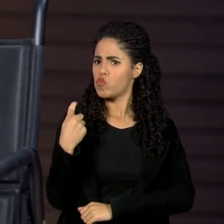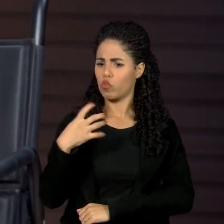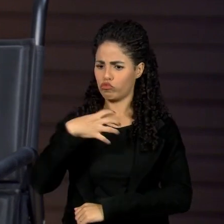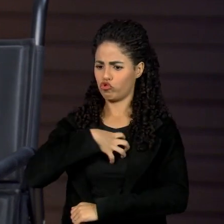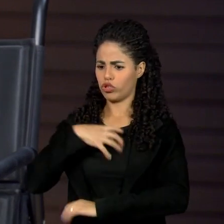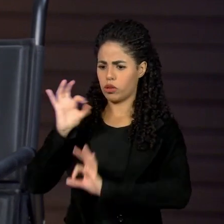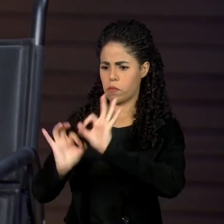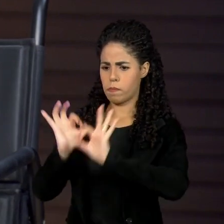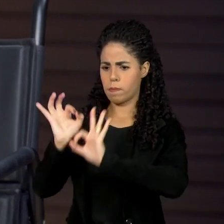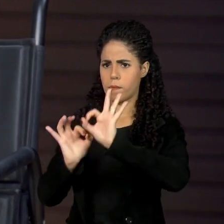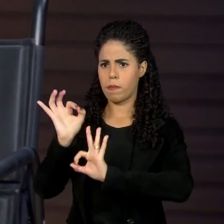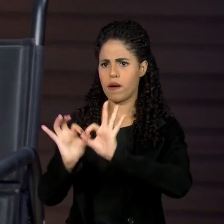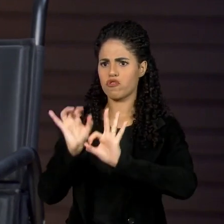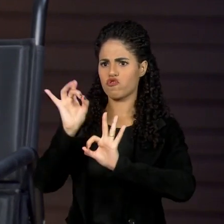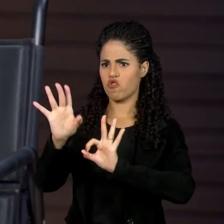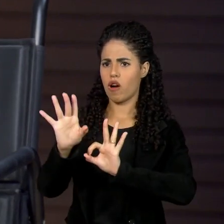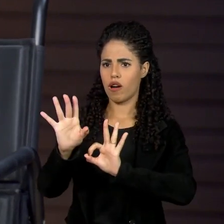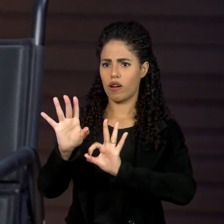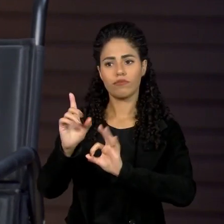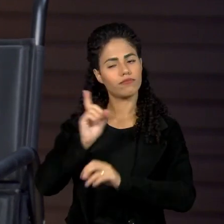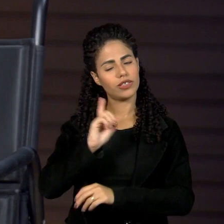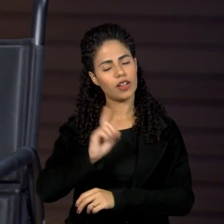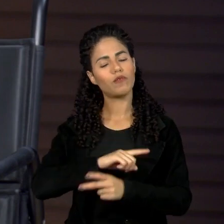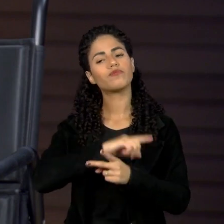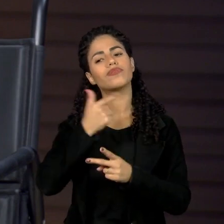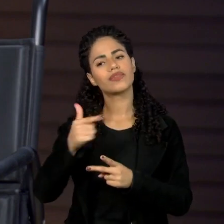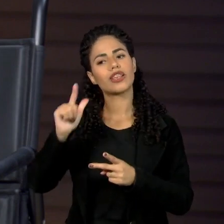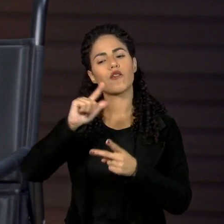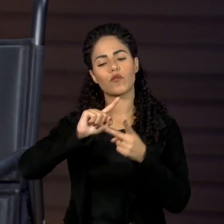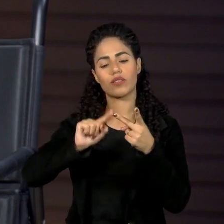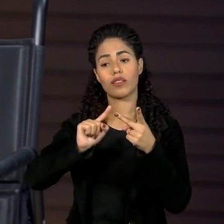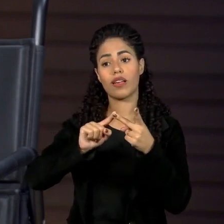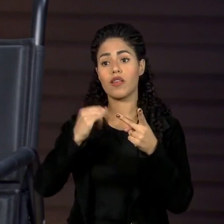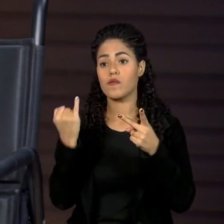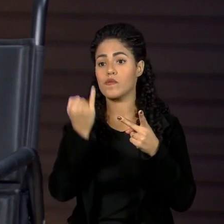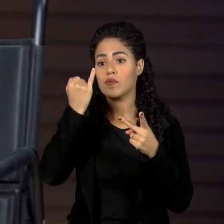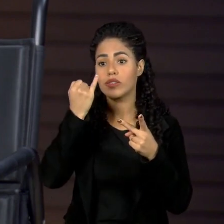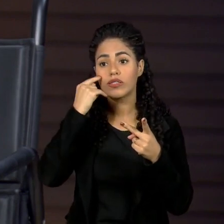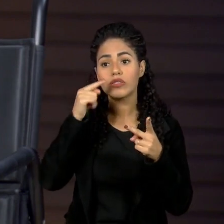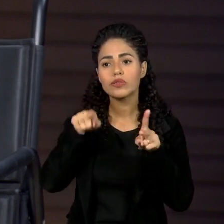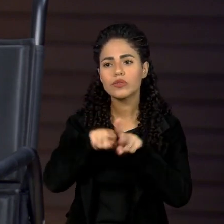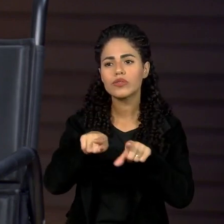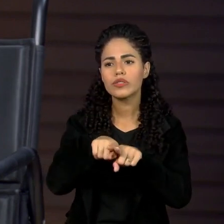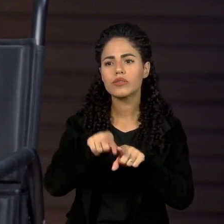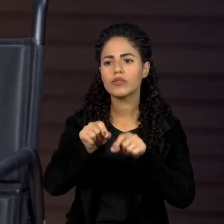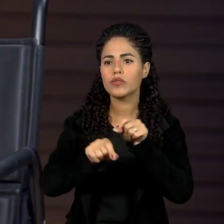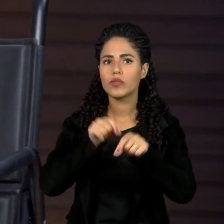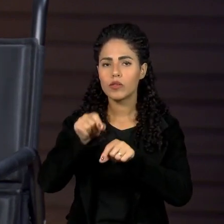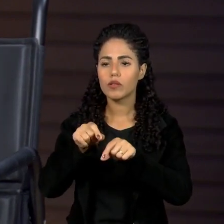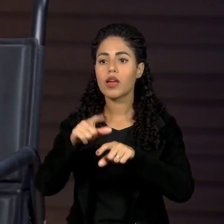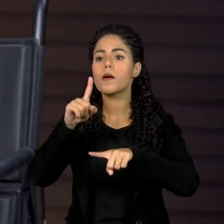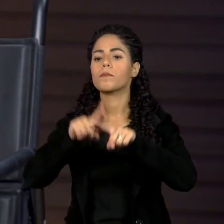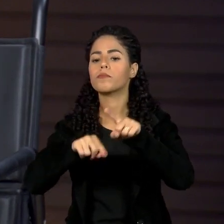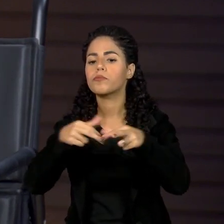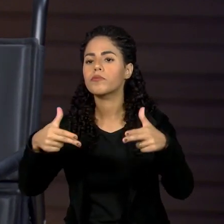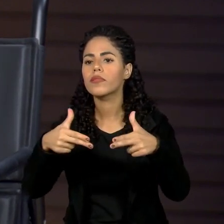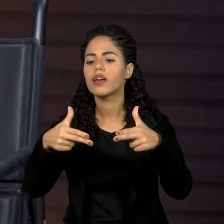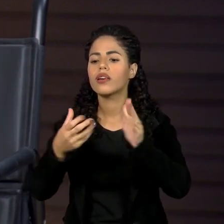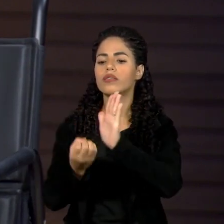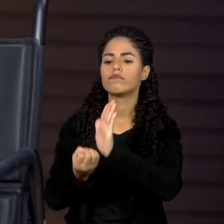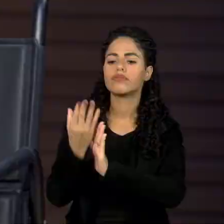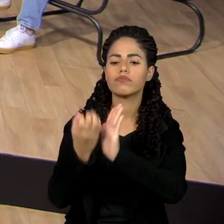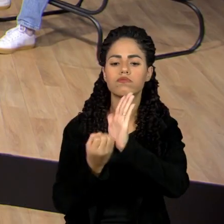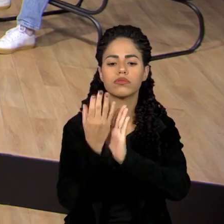queijo como modelo industrial. E o segundo ponto importante é você dar condições materiais de existência para